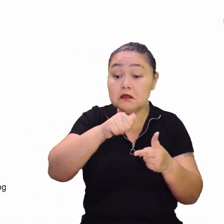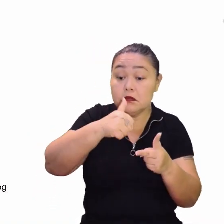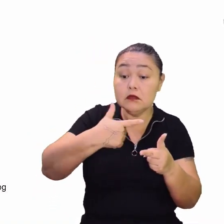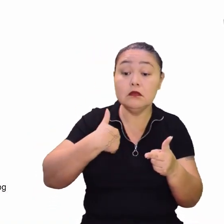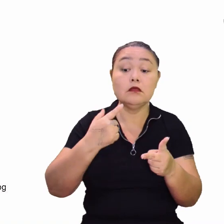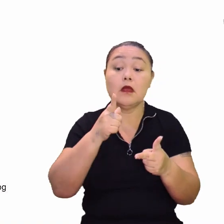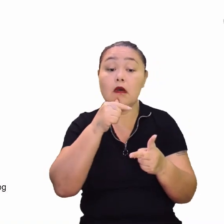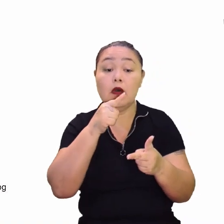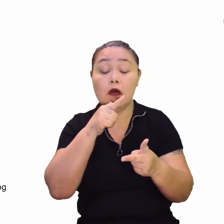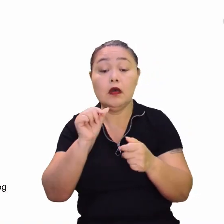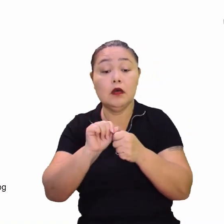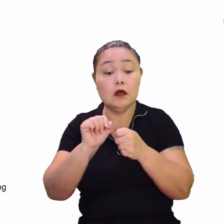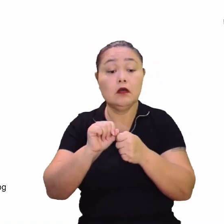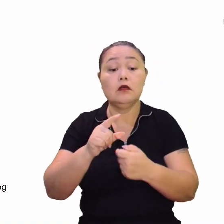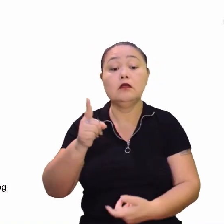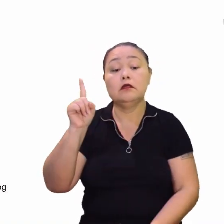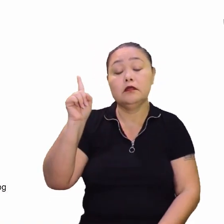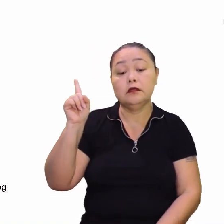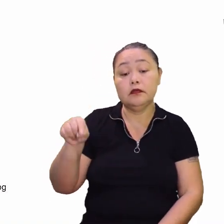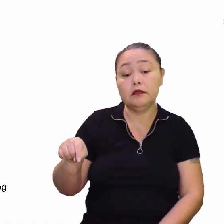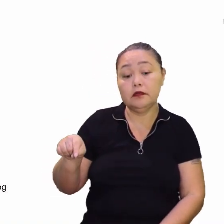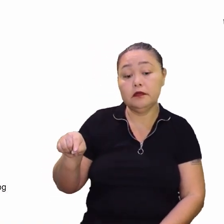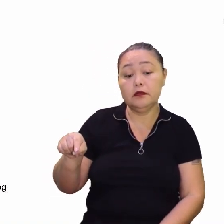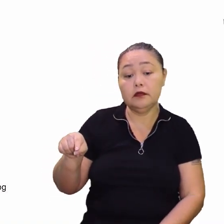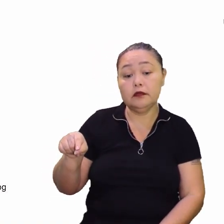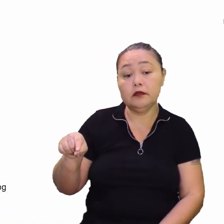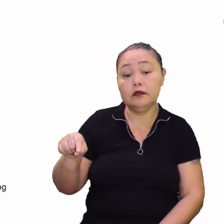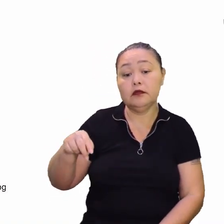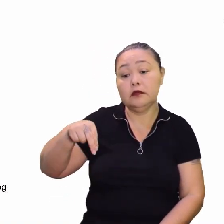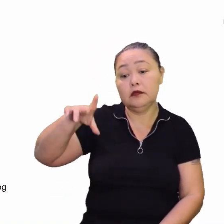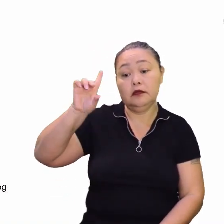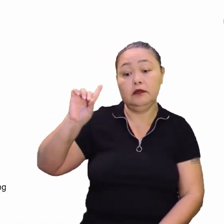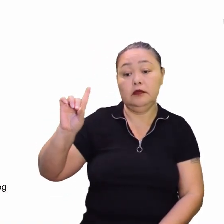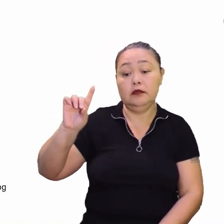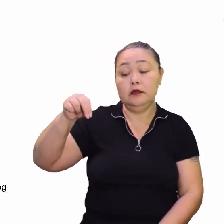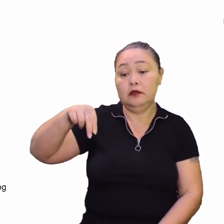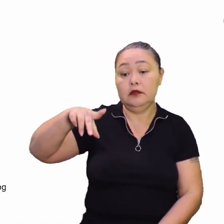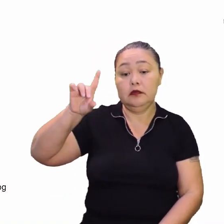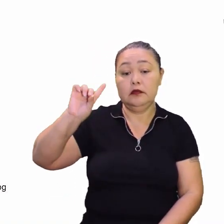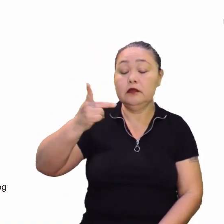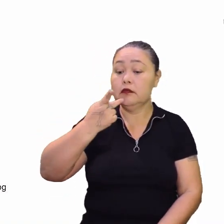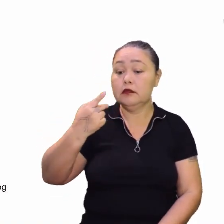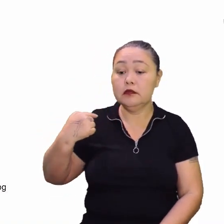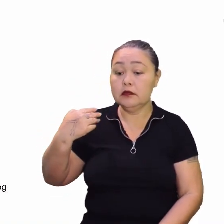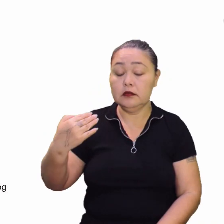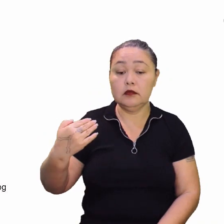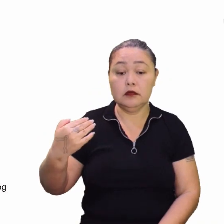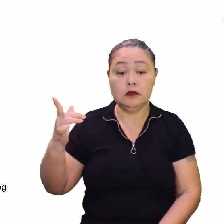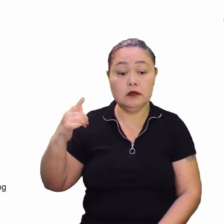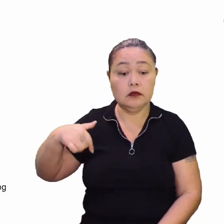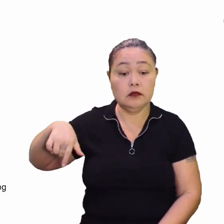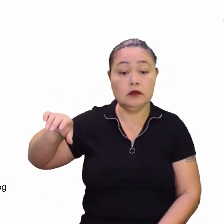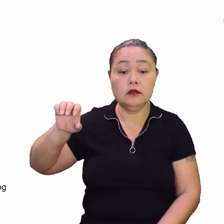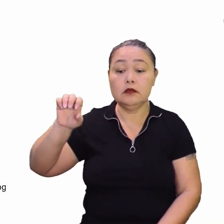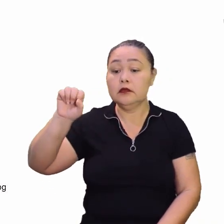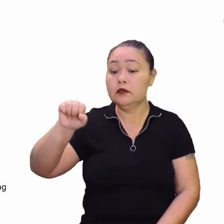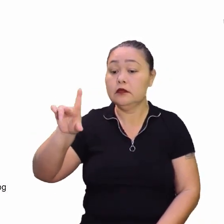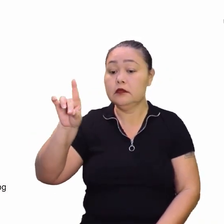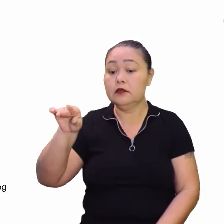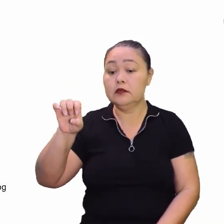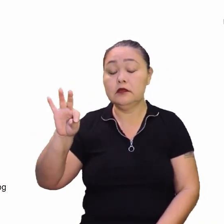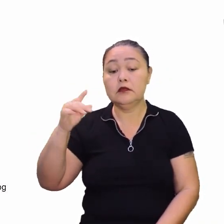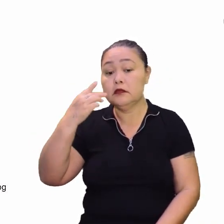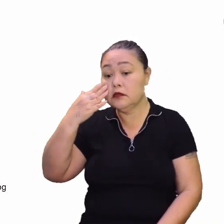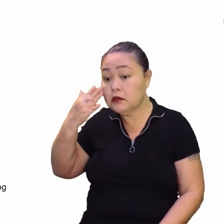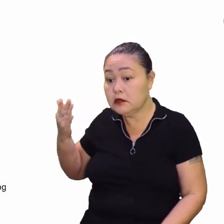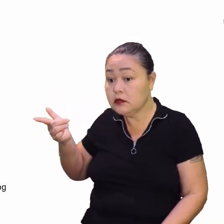principalmente aonde? Na região Nordeste, falamos há pouco. E aqui na região Sudeste,